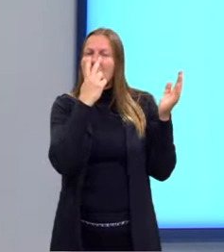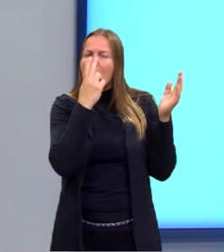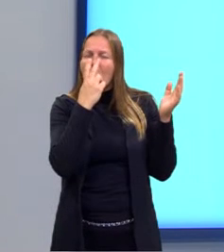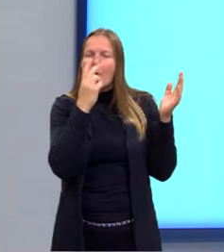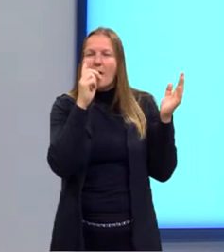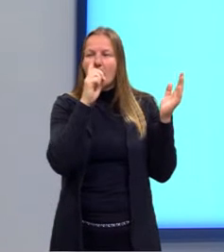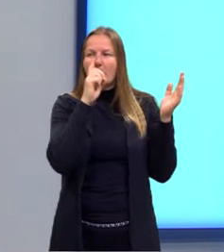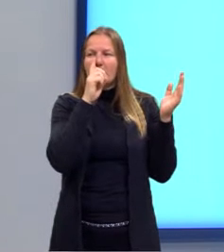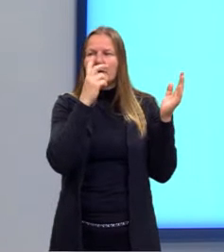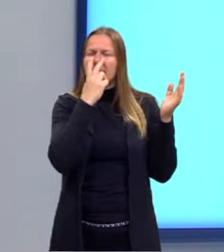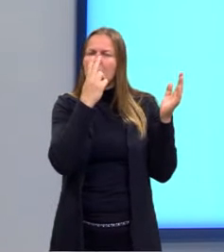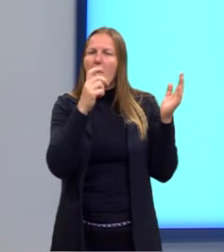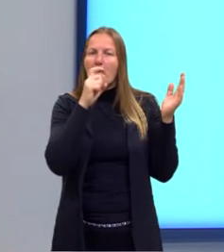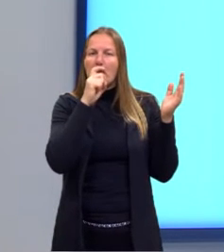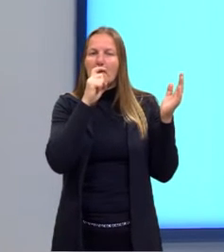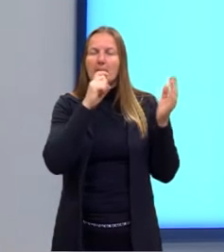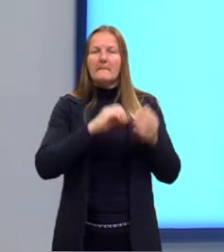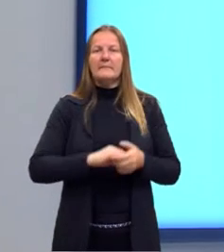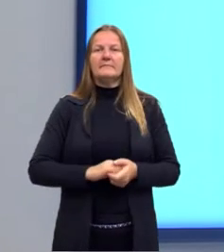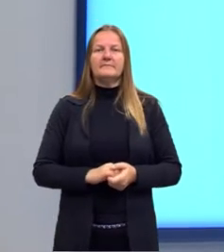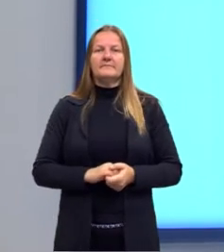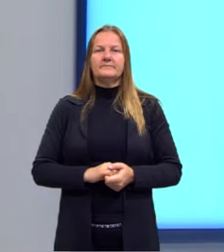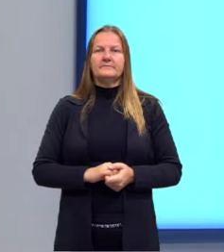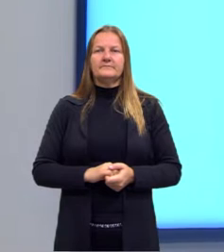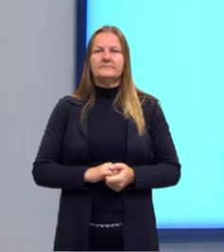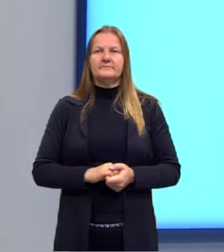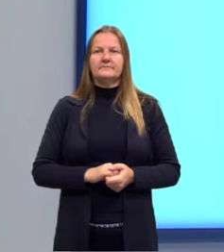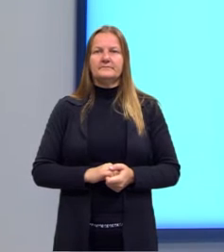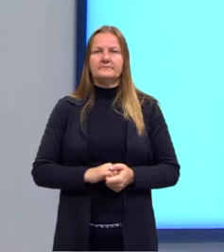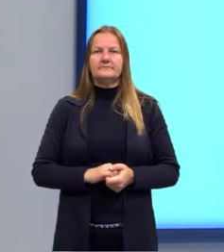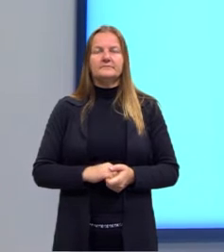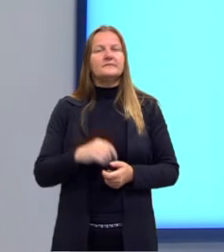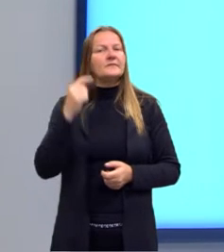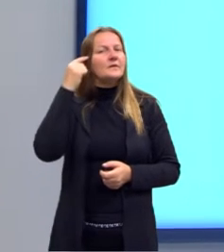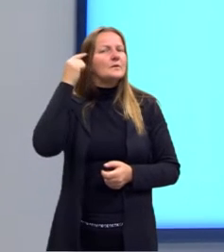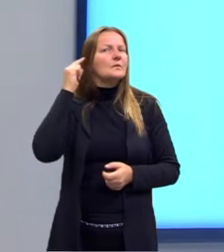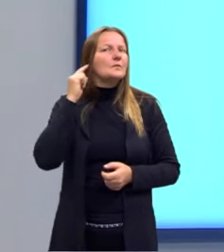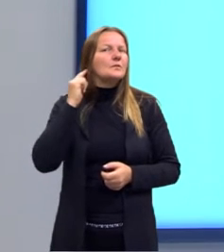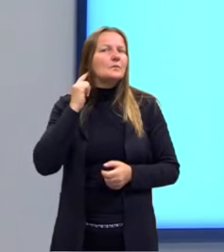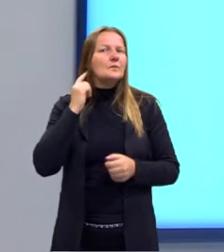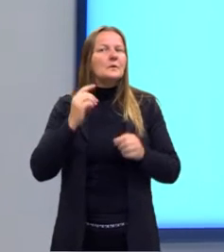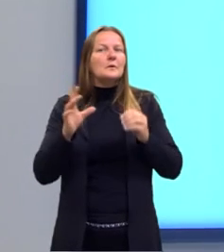número 13 é igualzinho ao pai que é o lobo da orelha preso